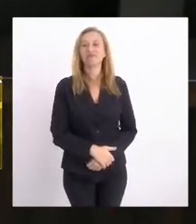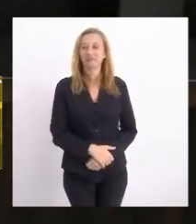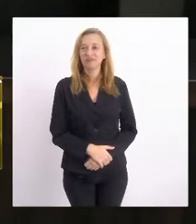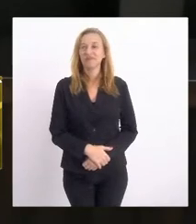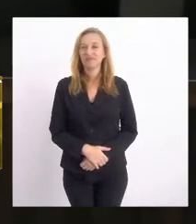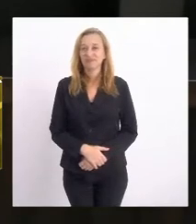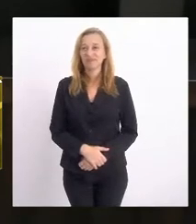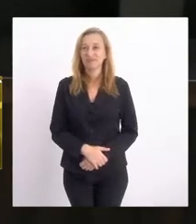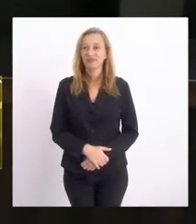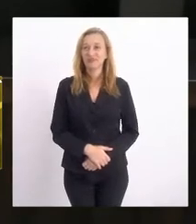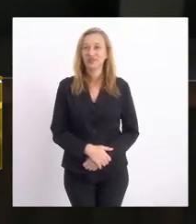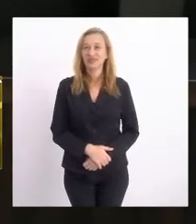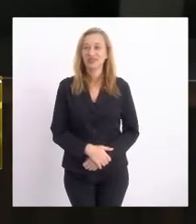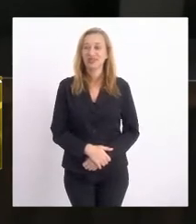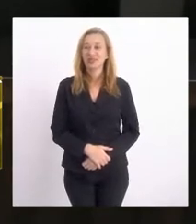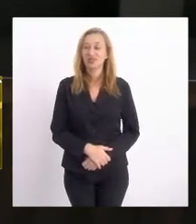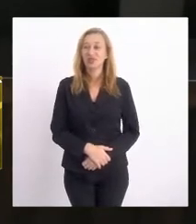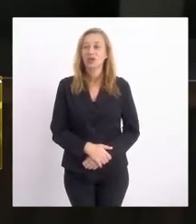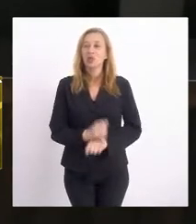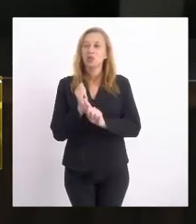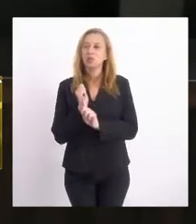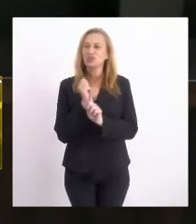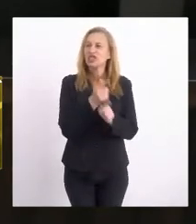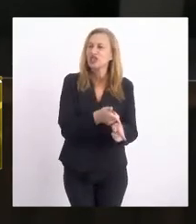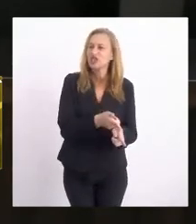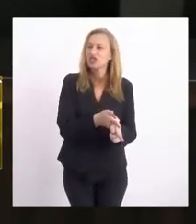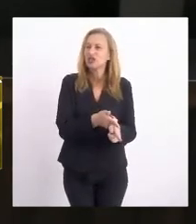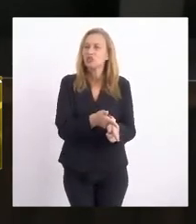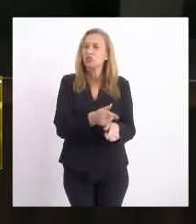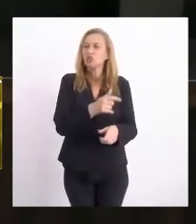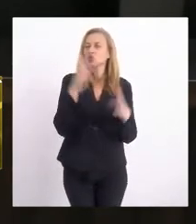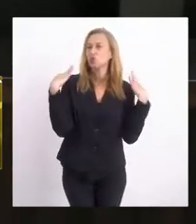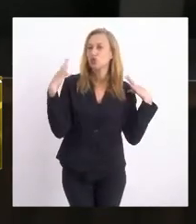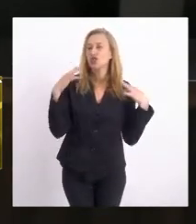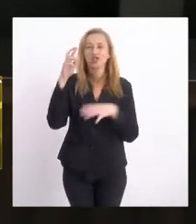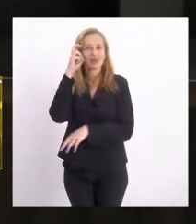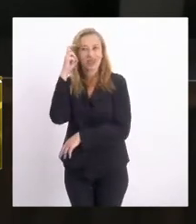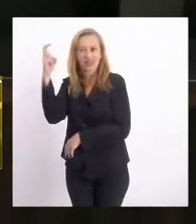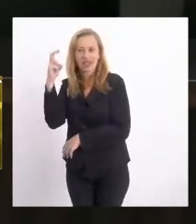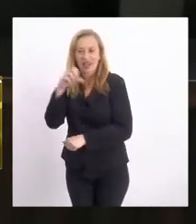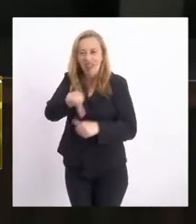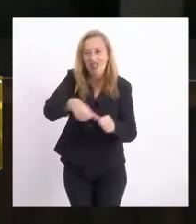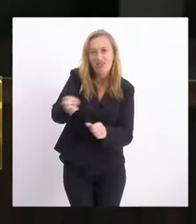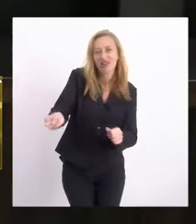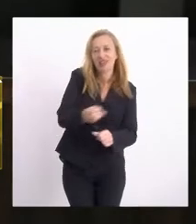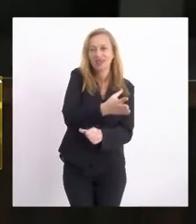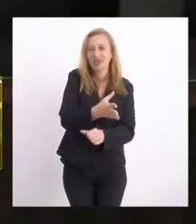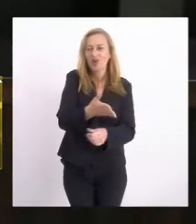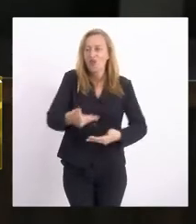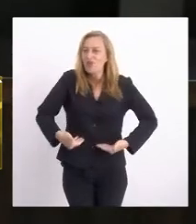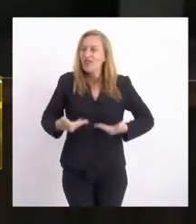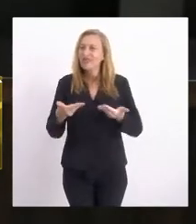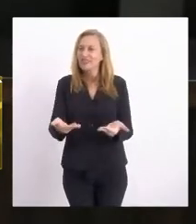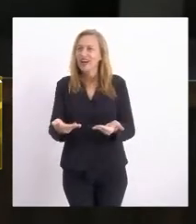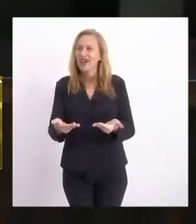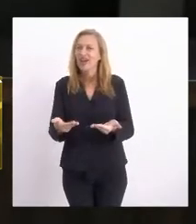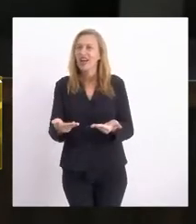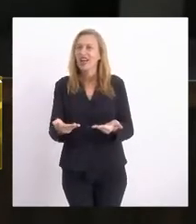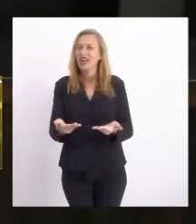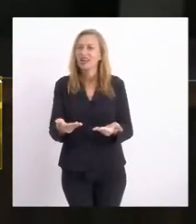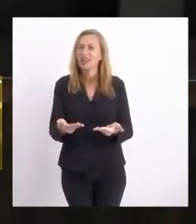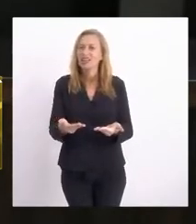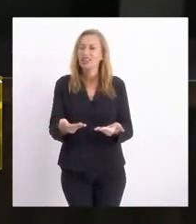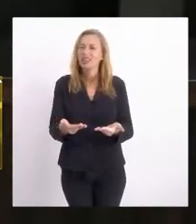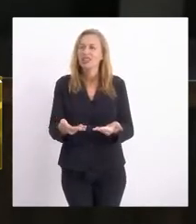é um destino turístico inteligente é um destino inovador caracterizado assim por ofertar em